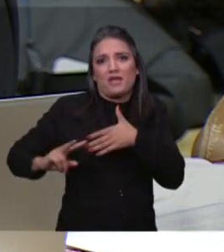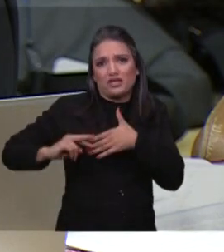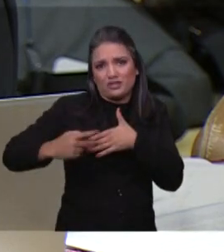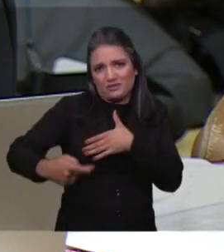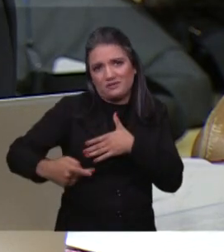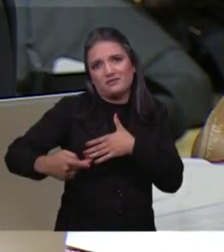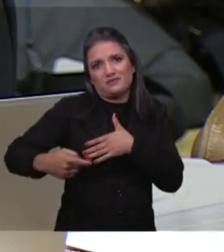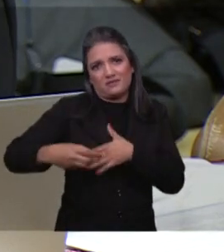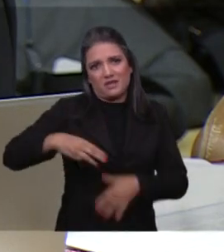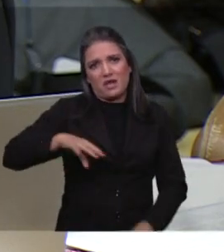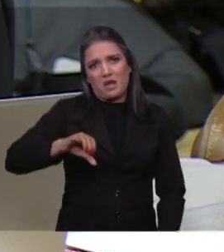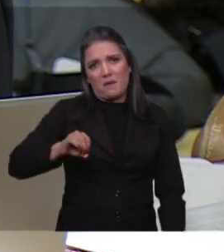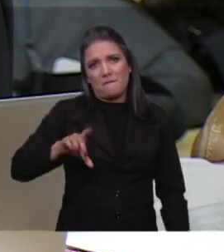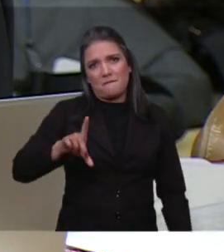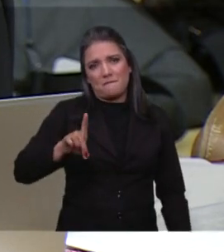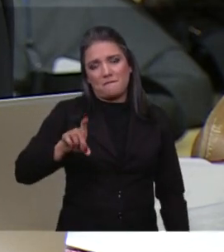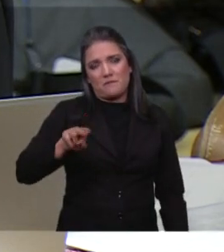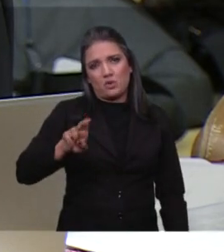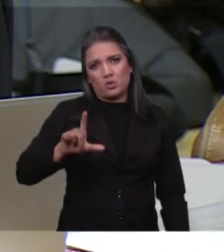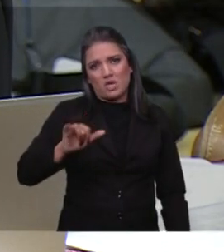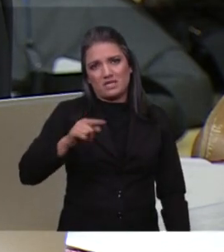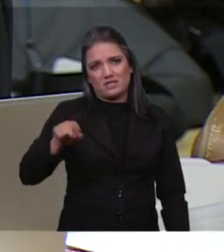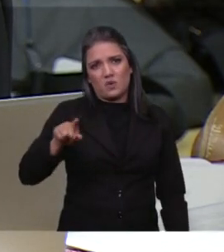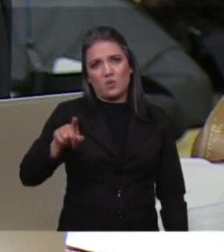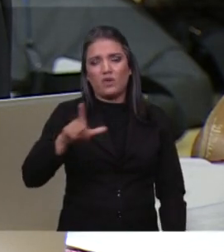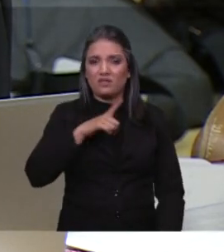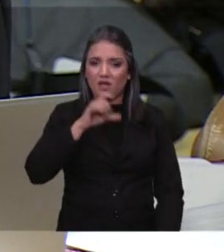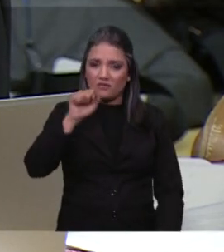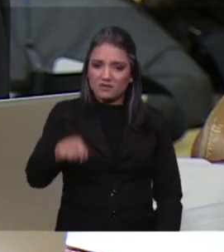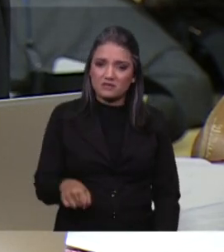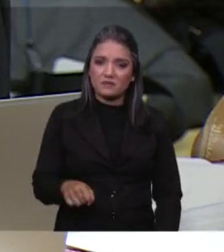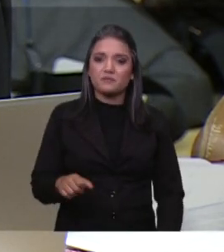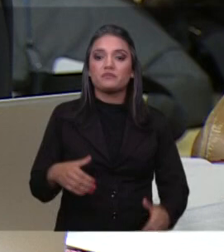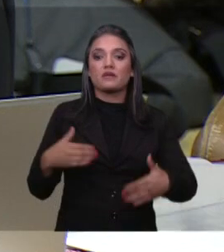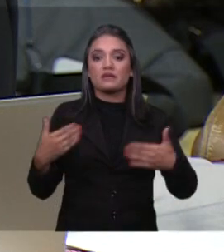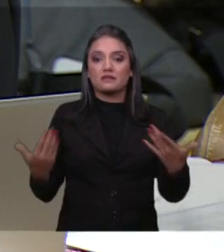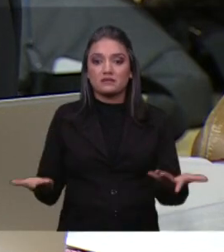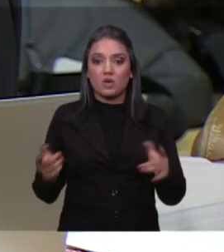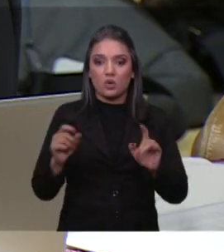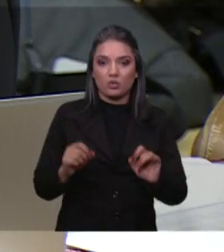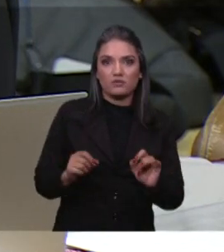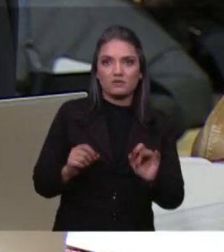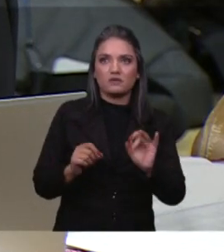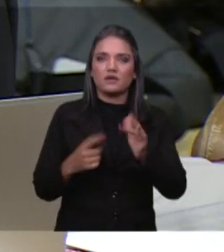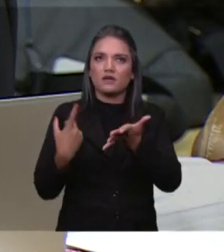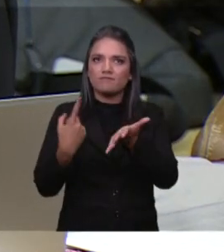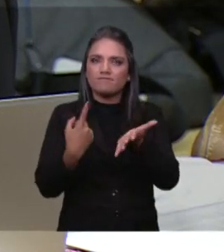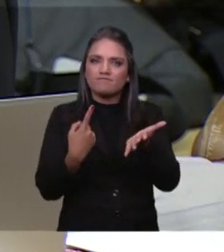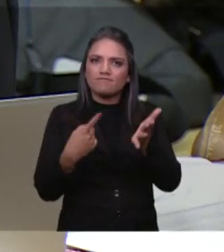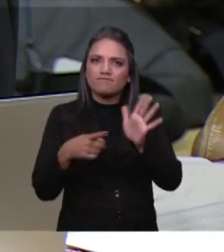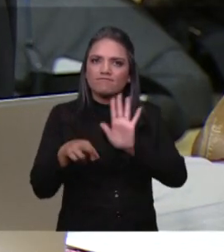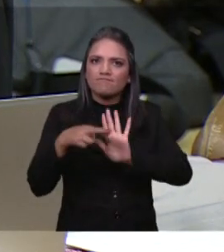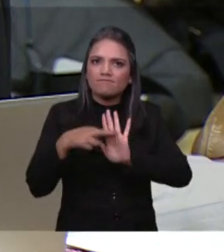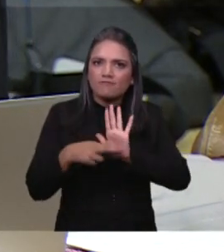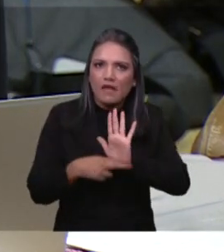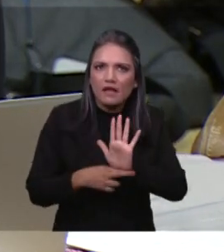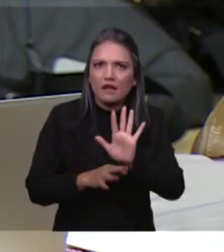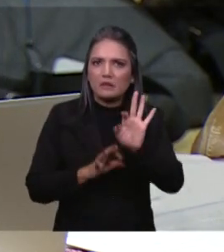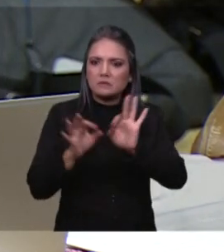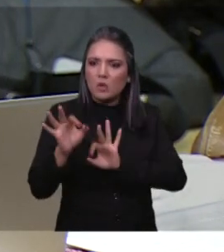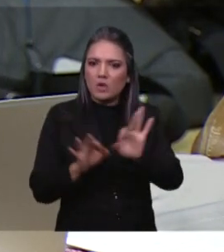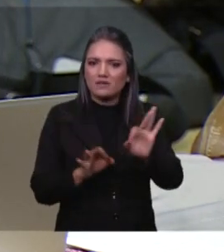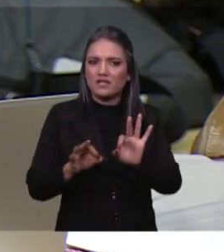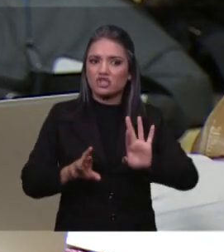E aqui, se houve uma certa modulação, aí sim, acho que modular de forma diversa aqui, e nós